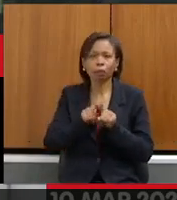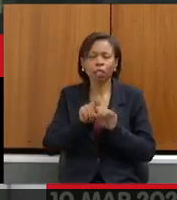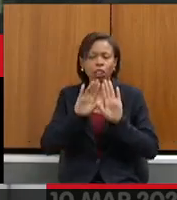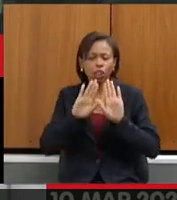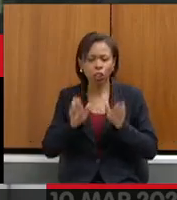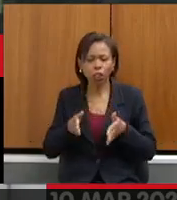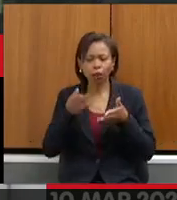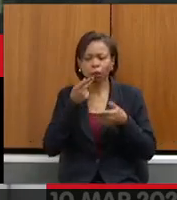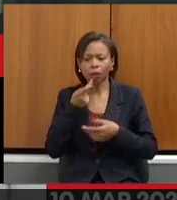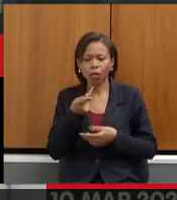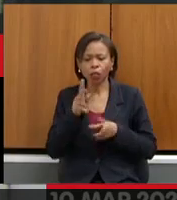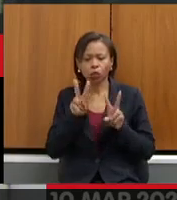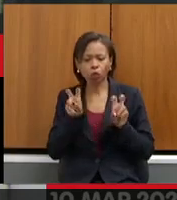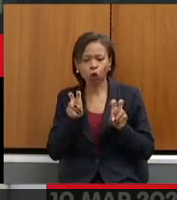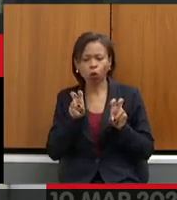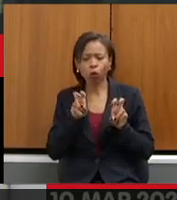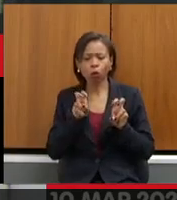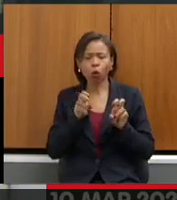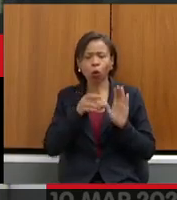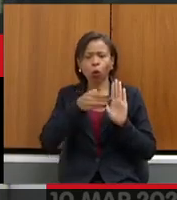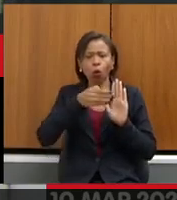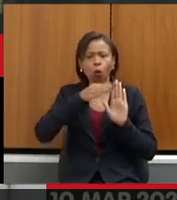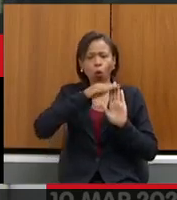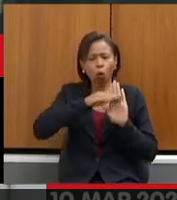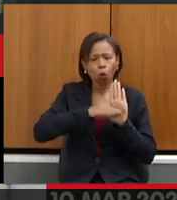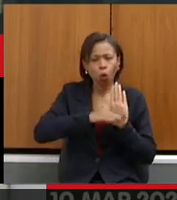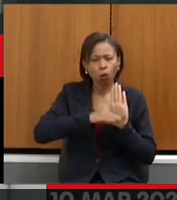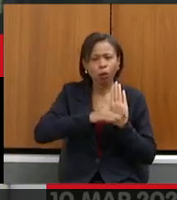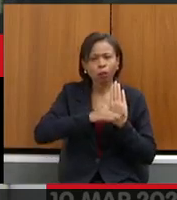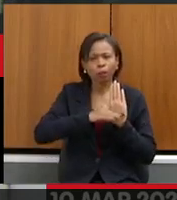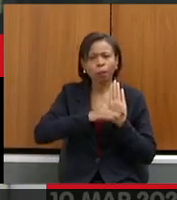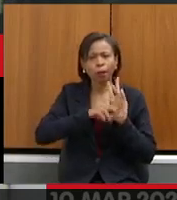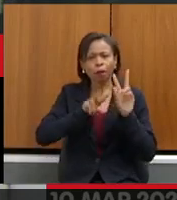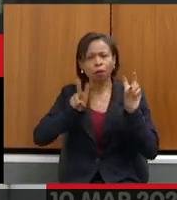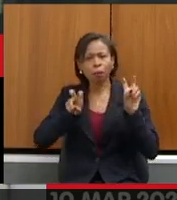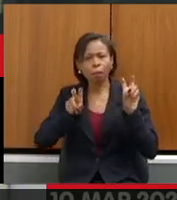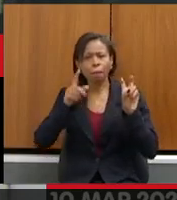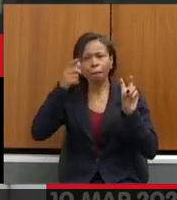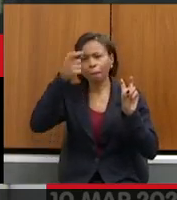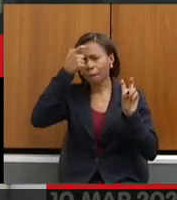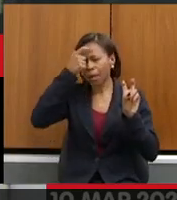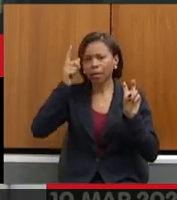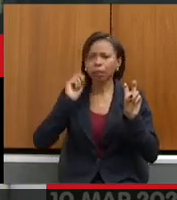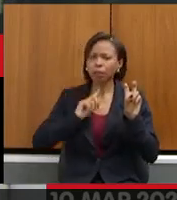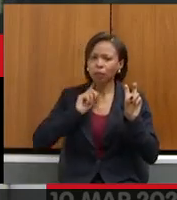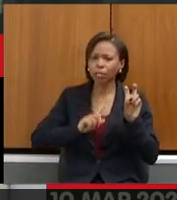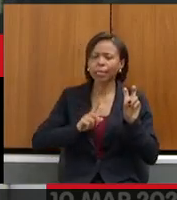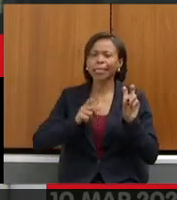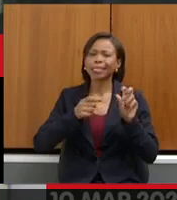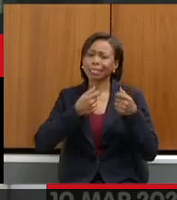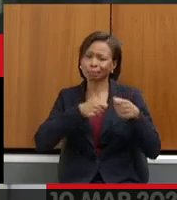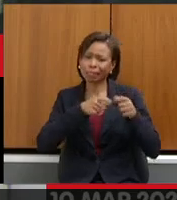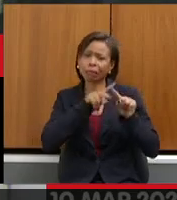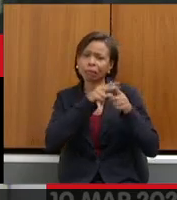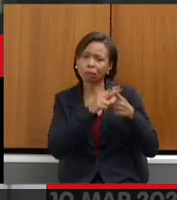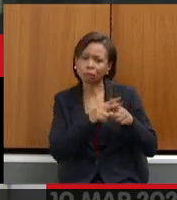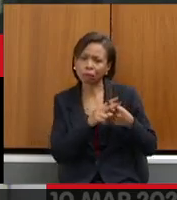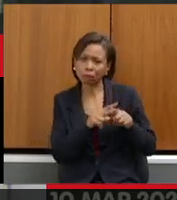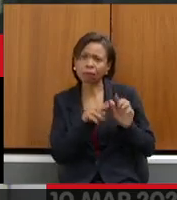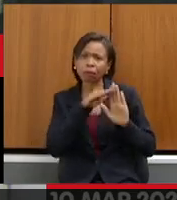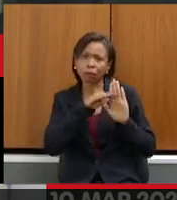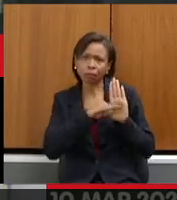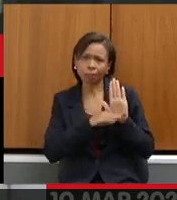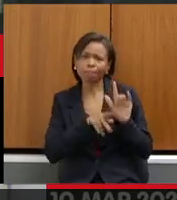programa Minas conscientes da necessidade de melhorias também neste programa A